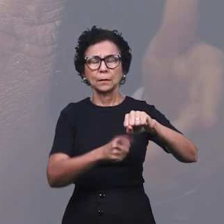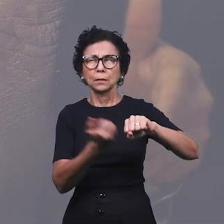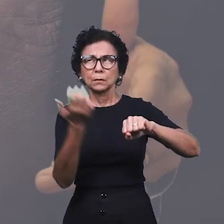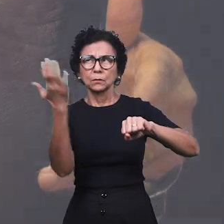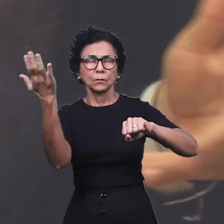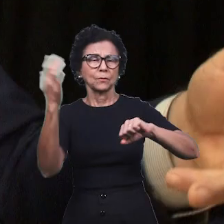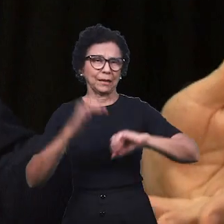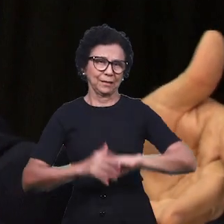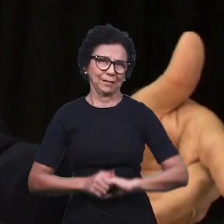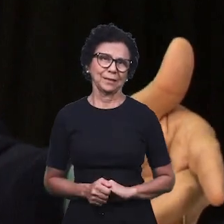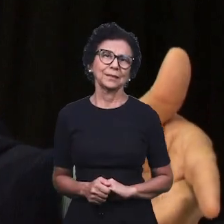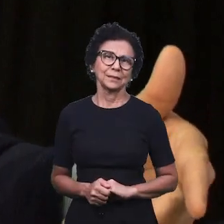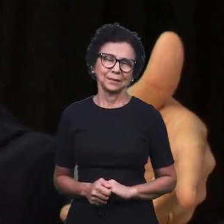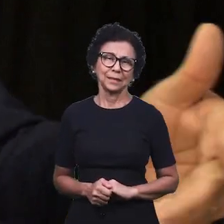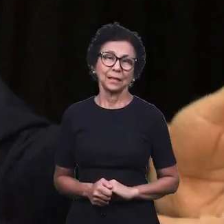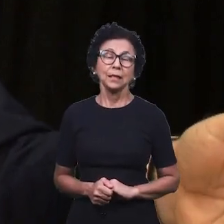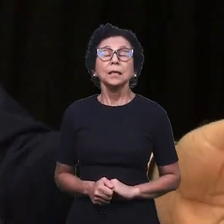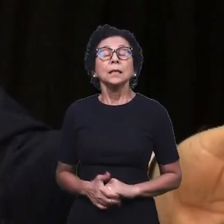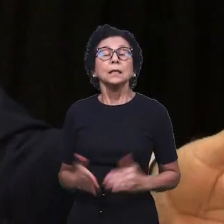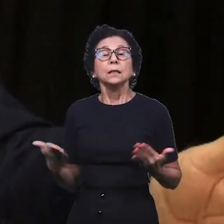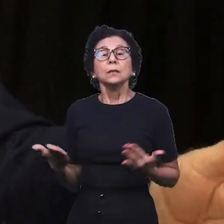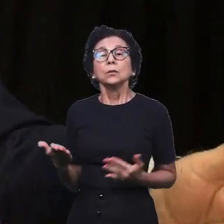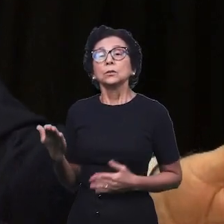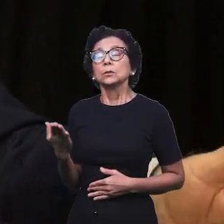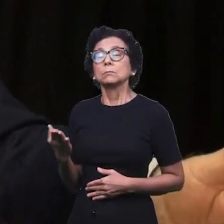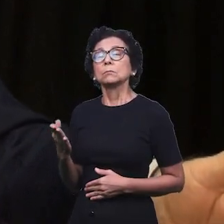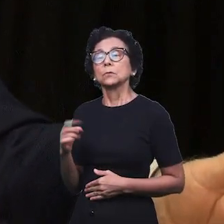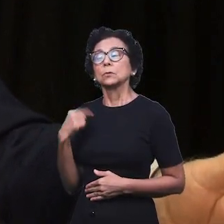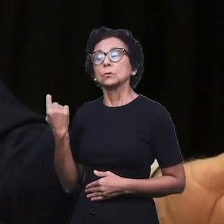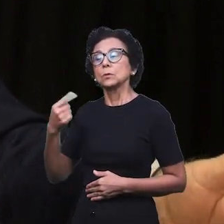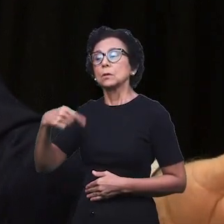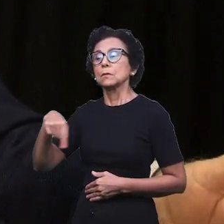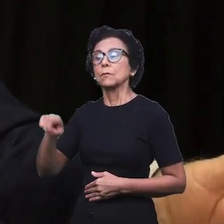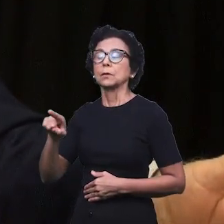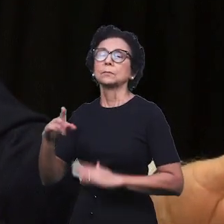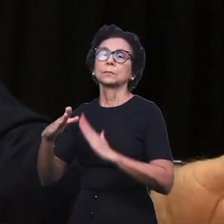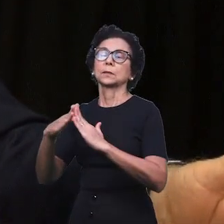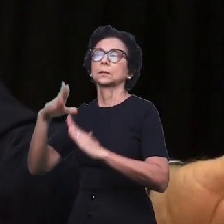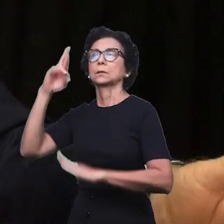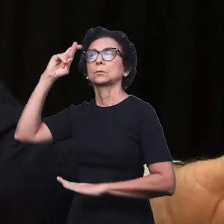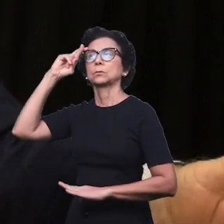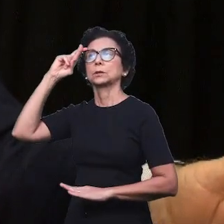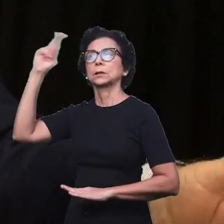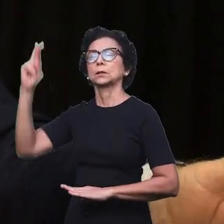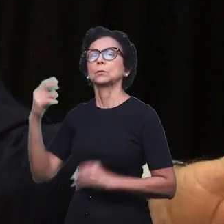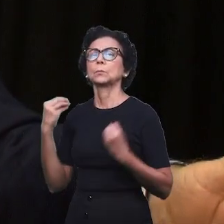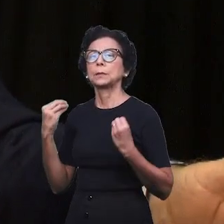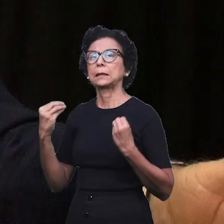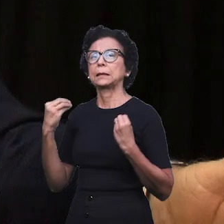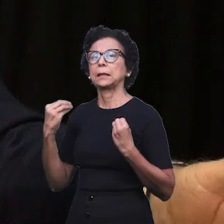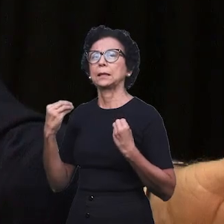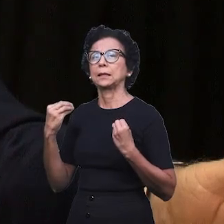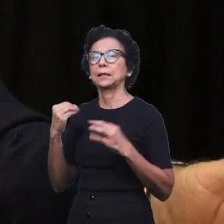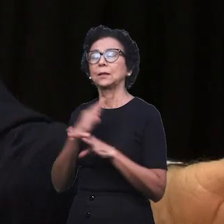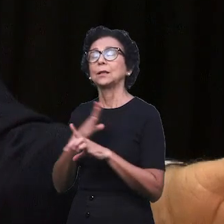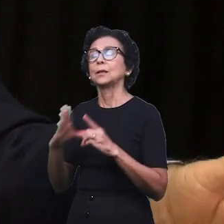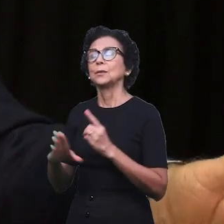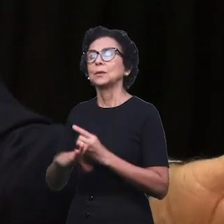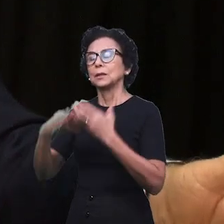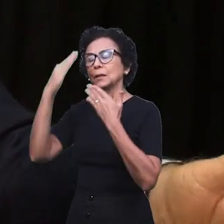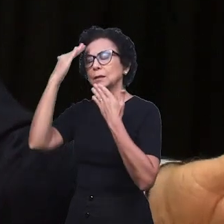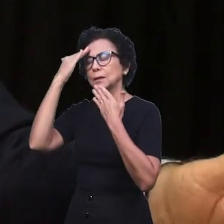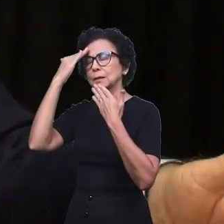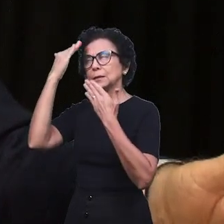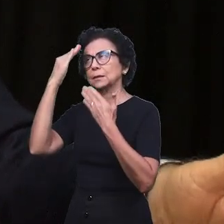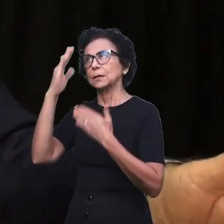culto humano, meramente humano. A gente vai prestar um culto de gratidão a Deus por aquilo que Ele fez